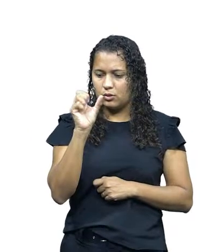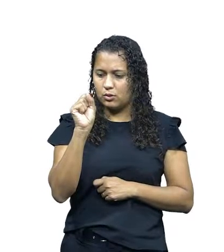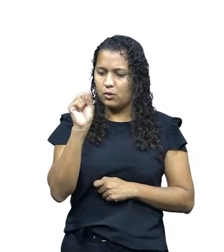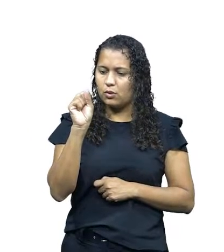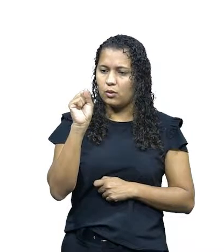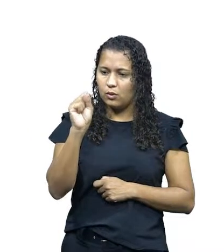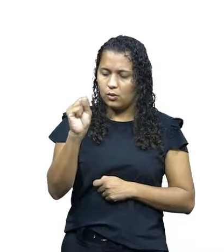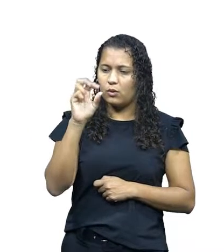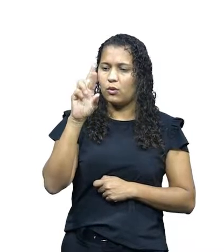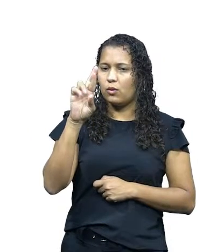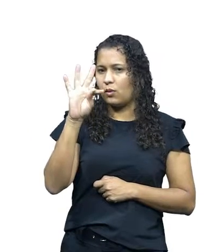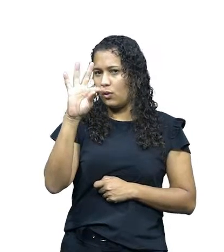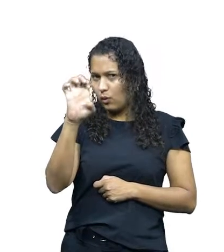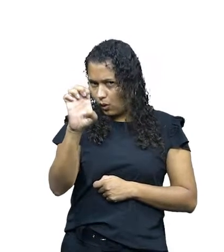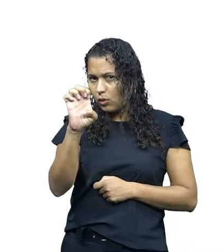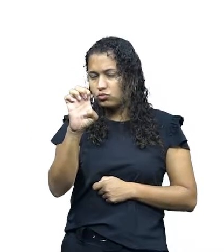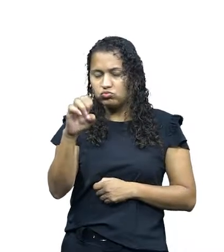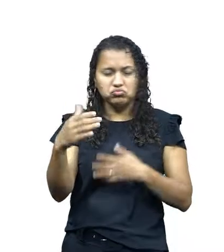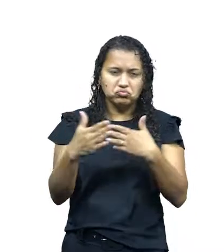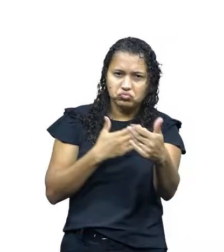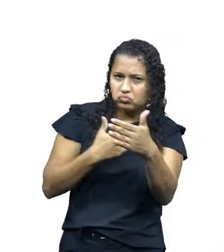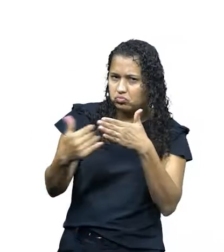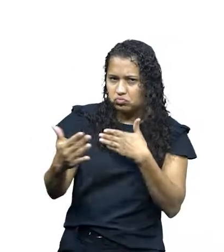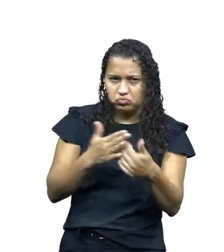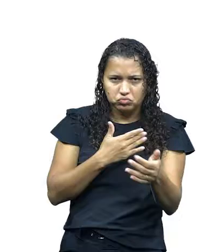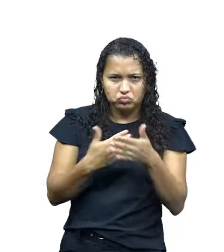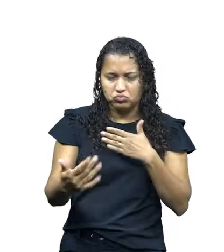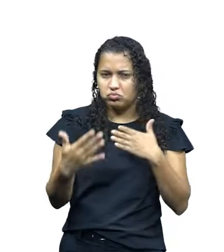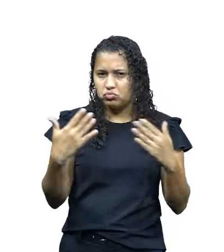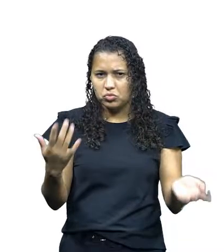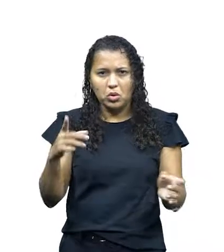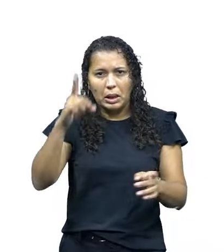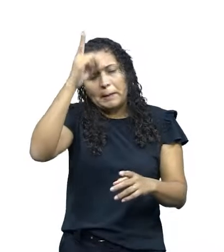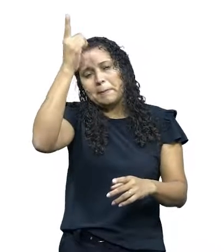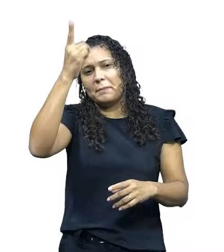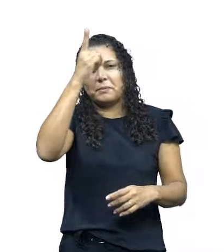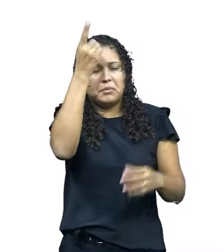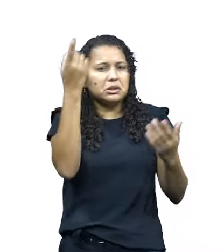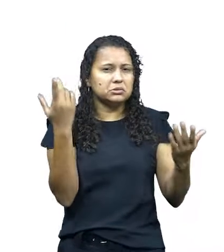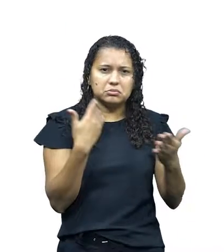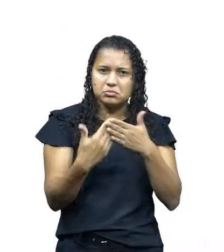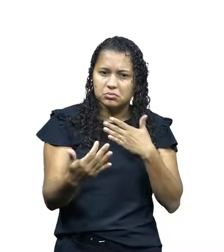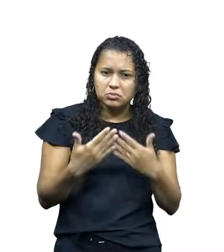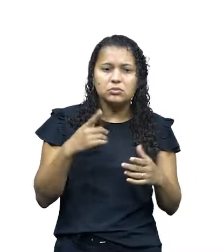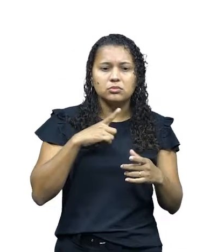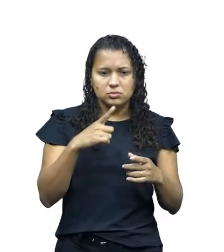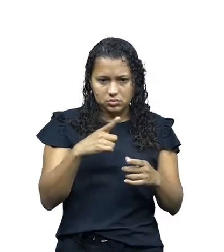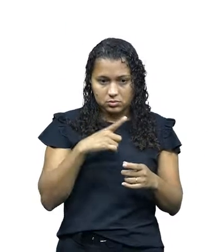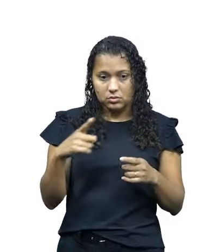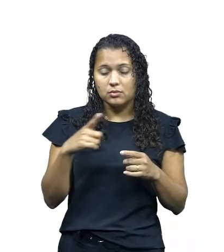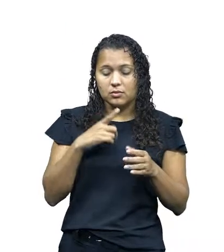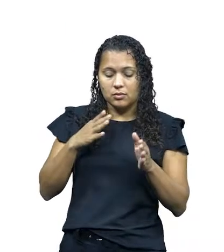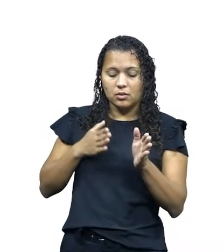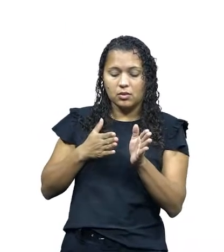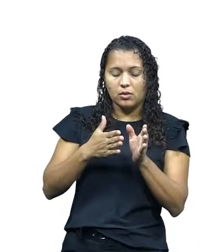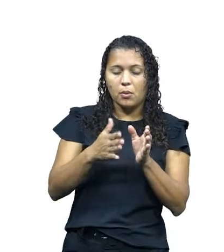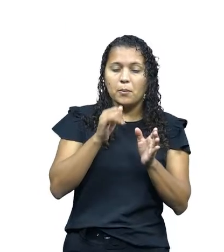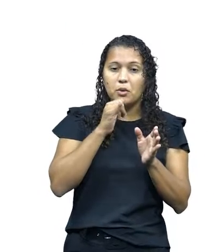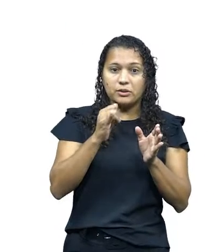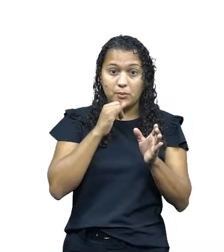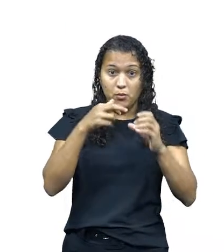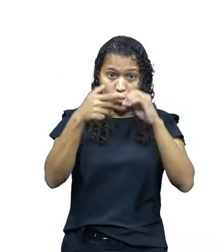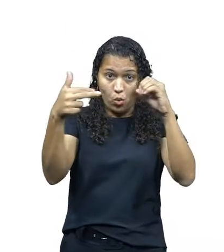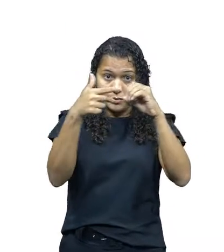chama-se plano de corte. O plano de corte ele é qualquer plano imaginário traçado